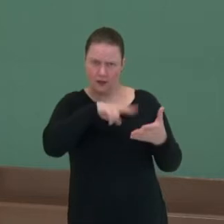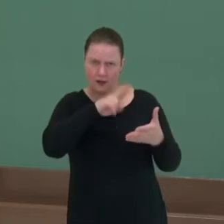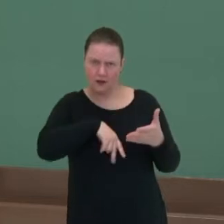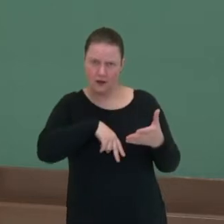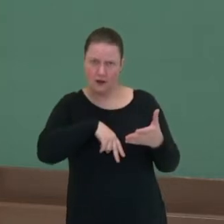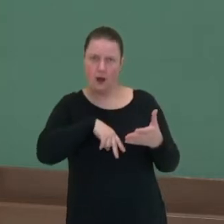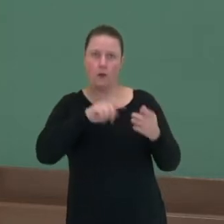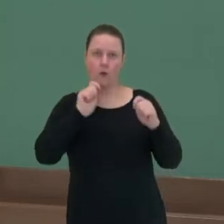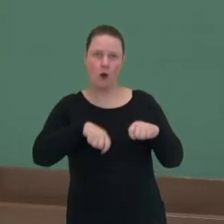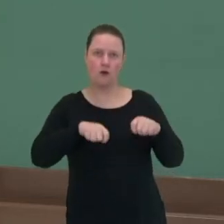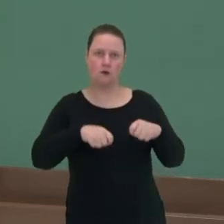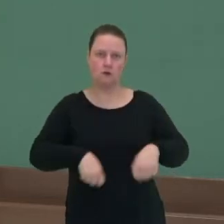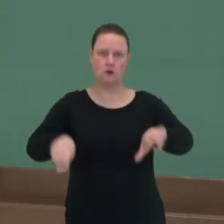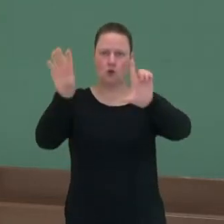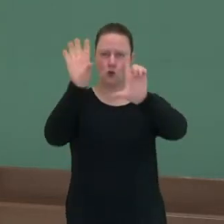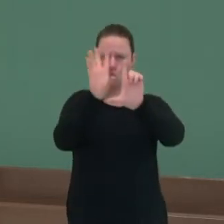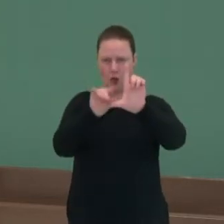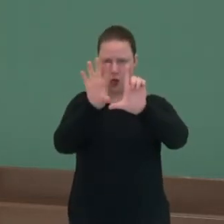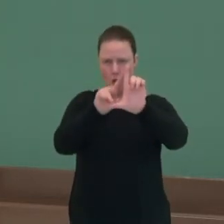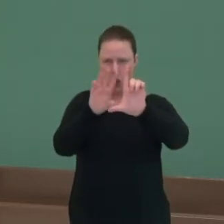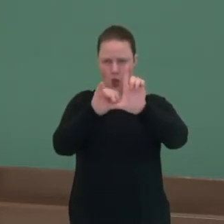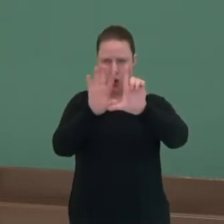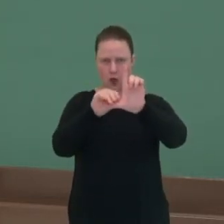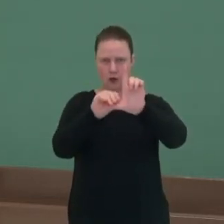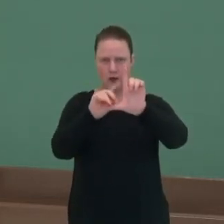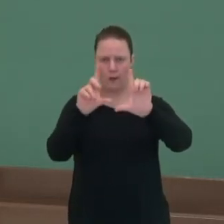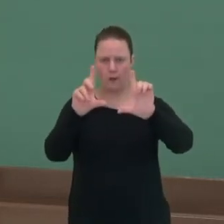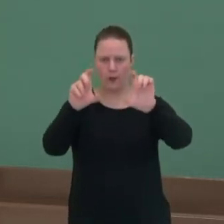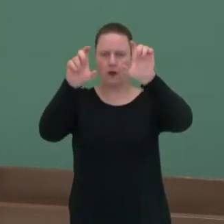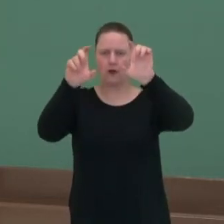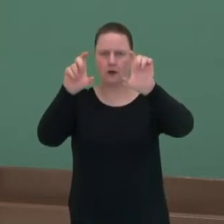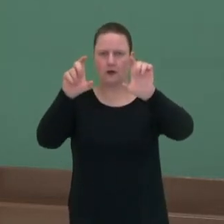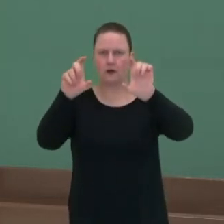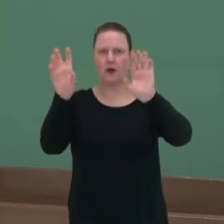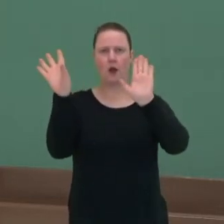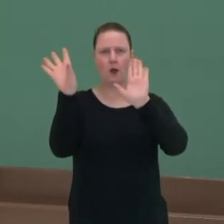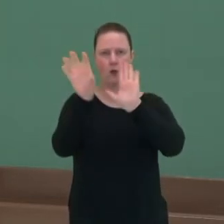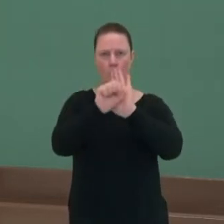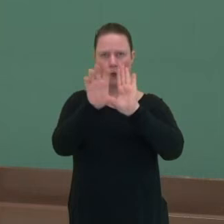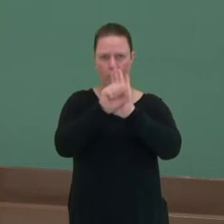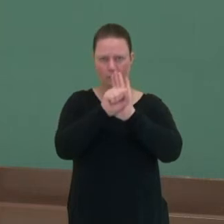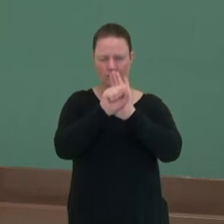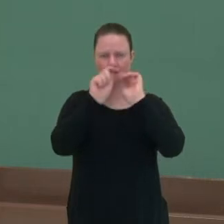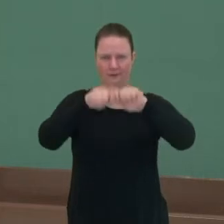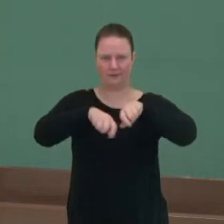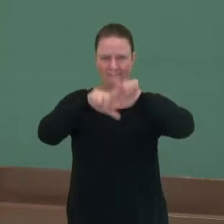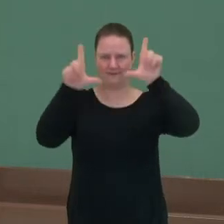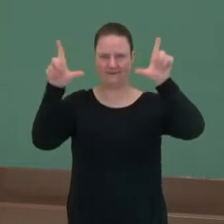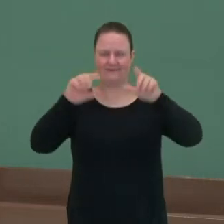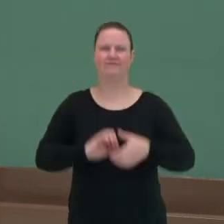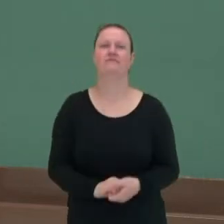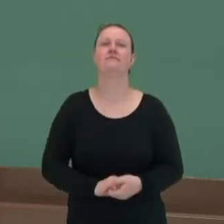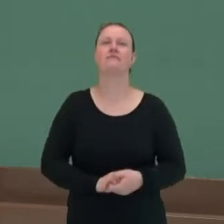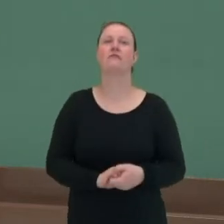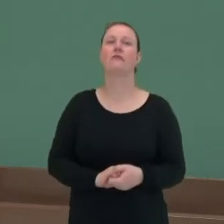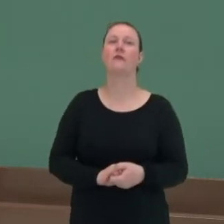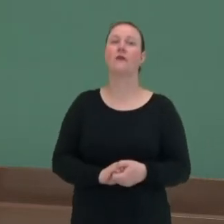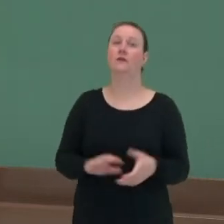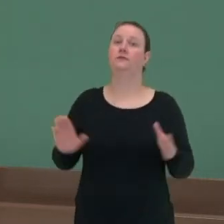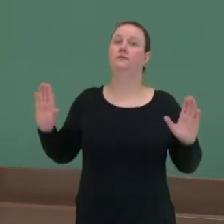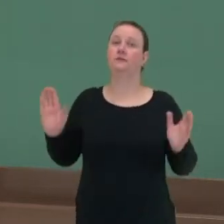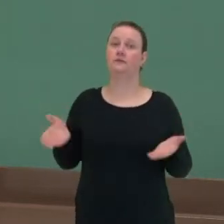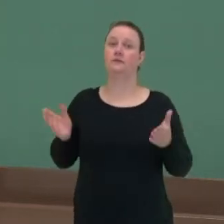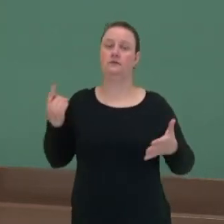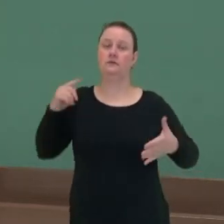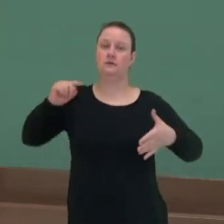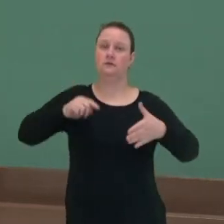Pega o seu celular, aponta para o QR Code e faz a leitura na íntegra. Bom, vamos aprofundar